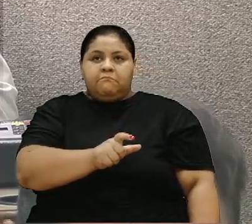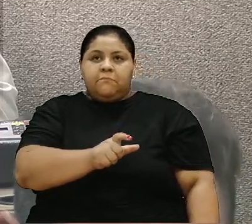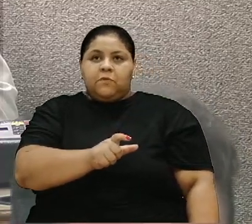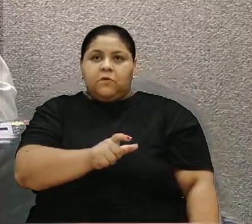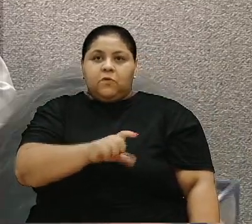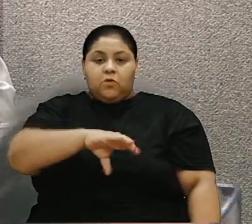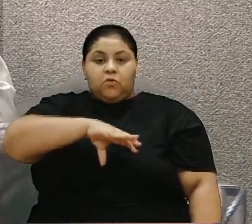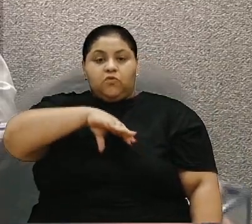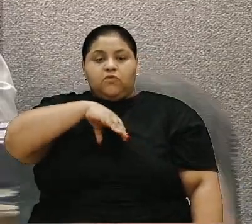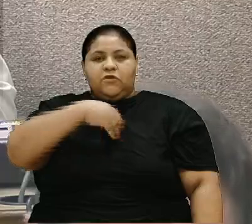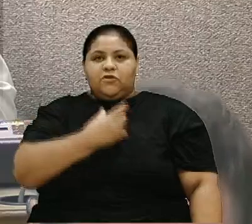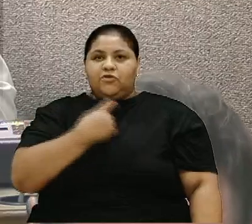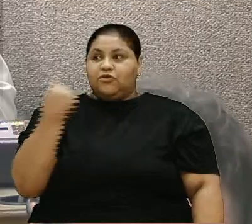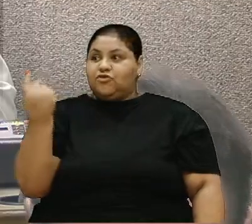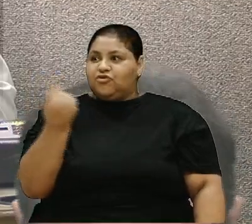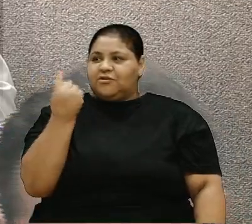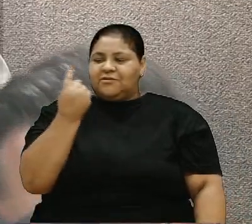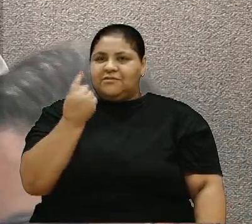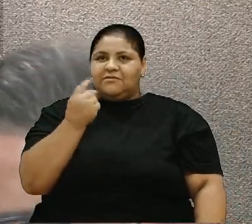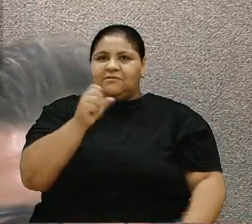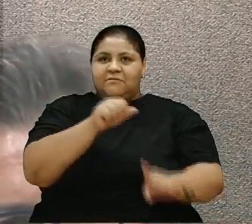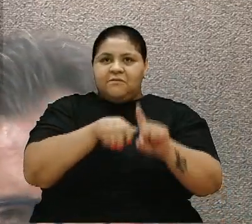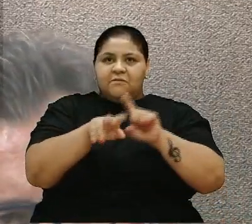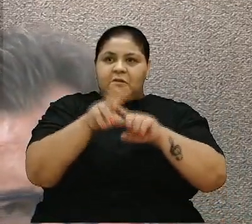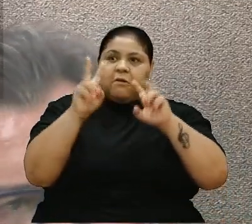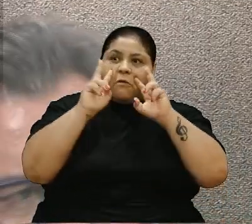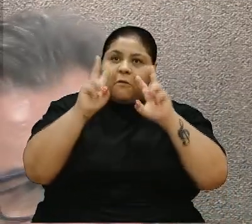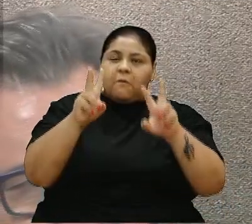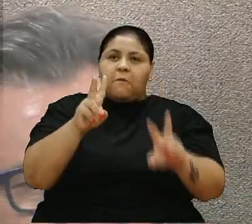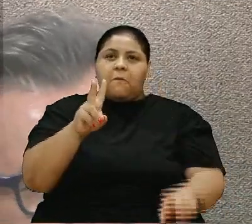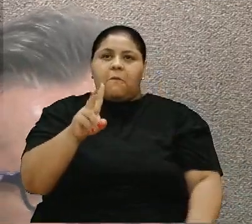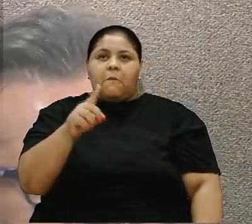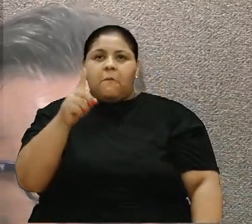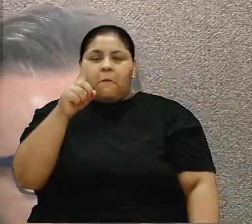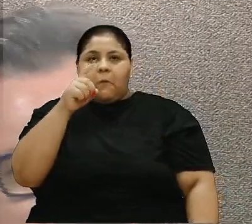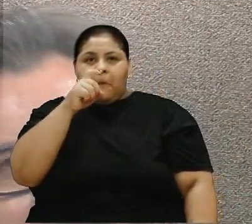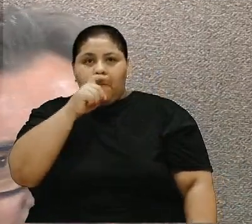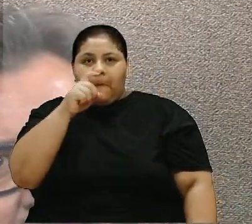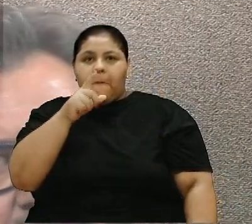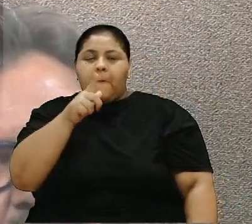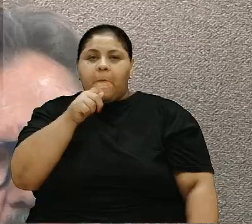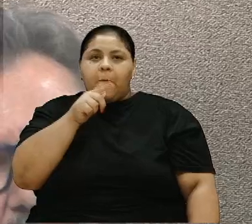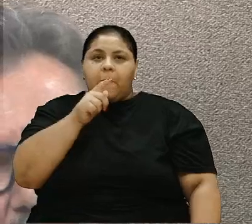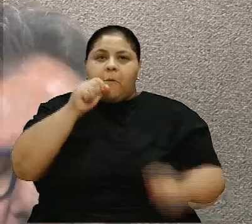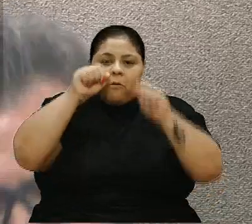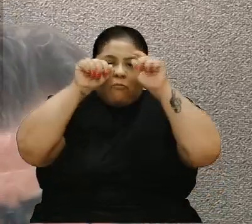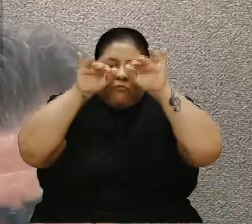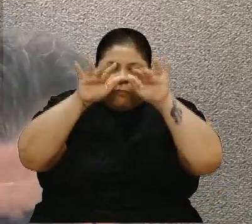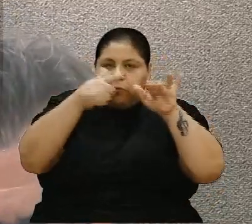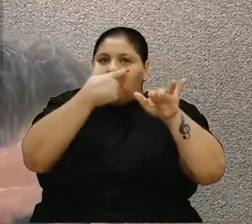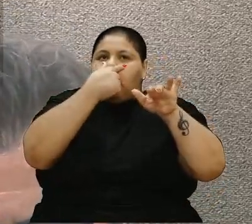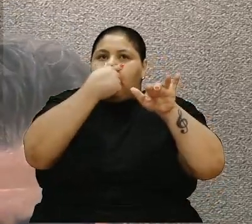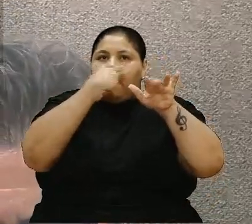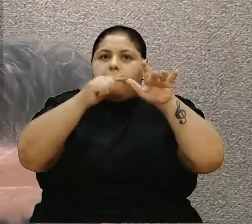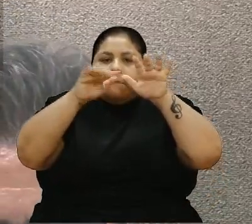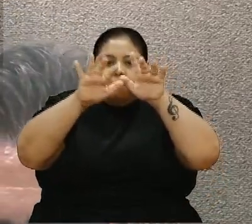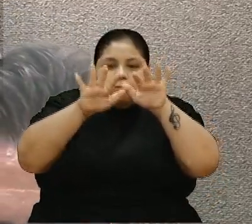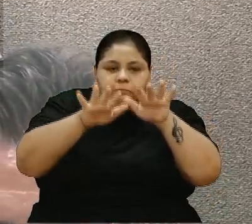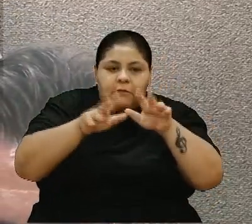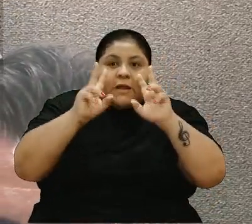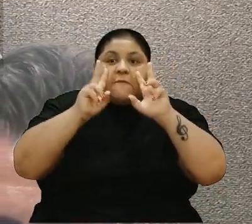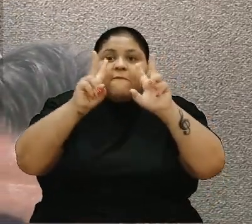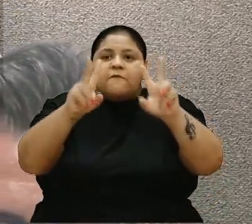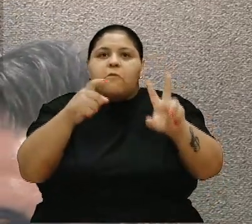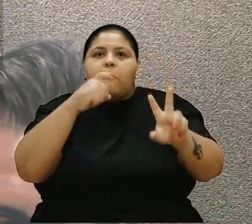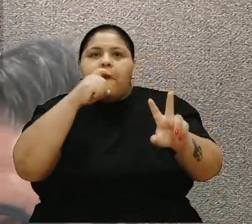da nossa sociedade, que viu o pai se afogando com seus 2 filhos, salvou os 2 filhos de uma pessoa que